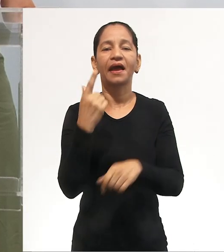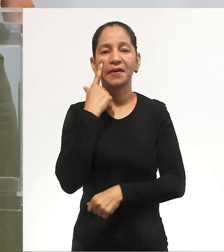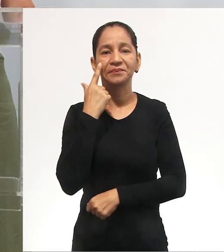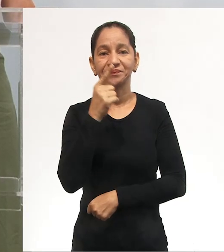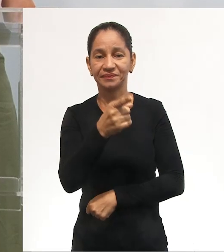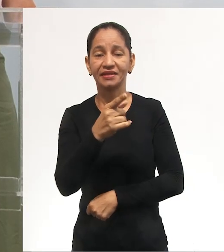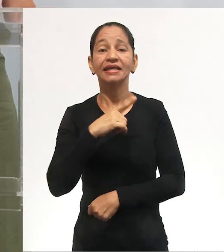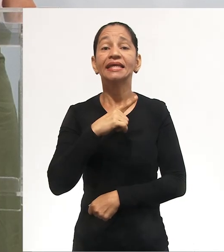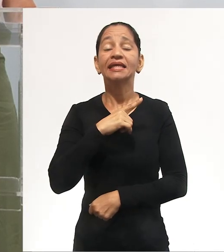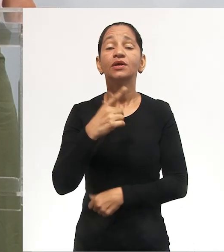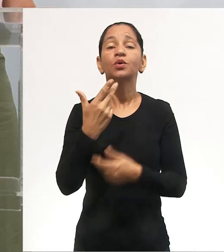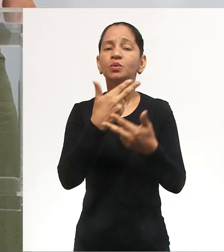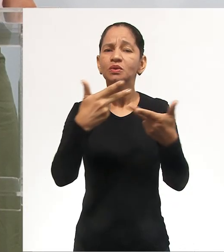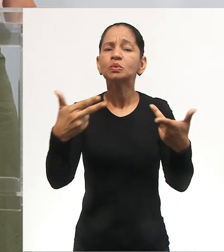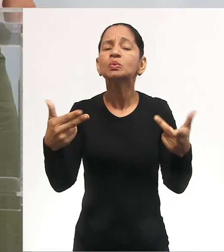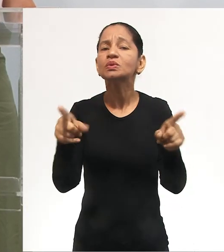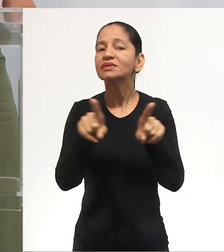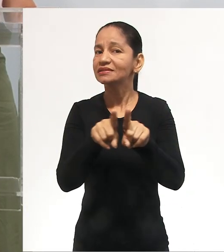Além